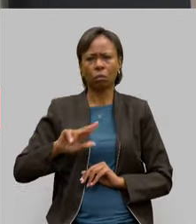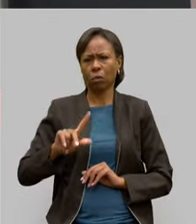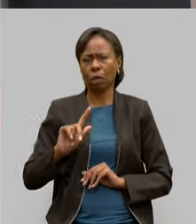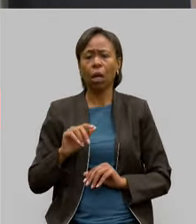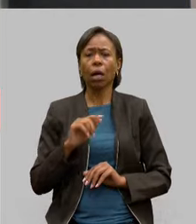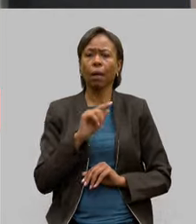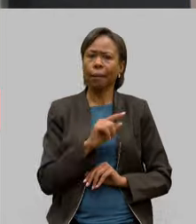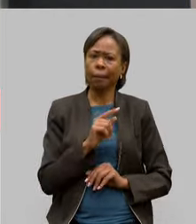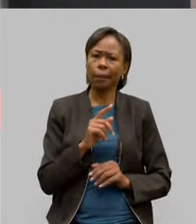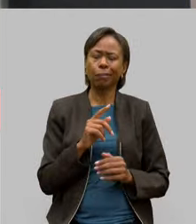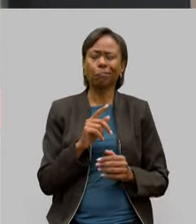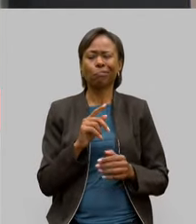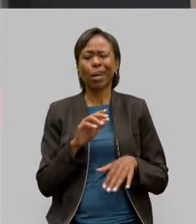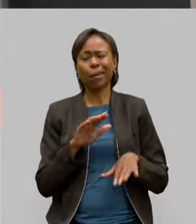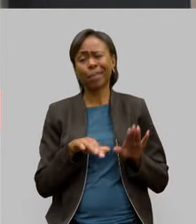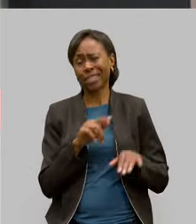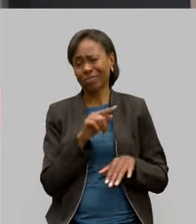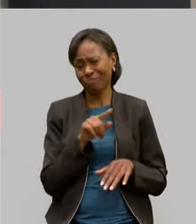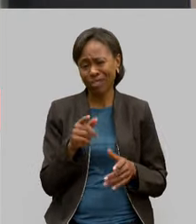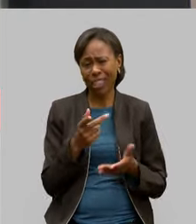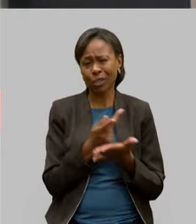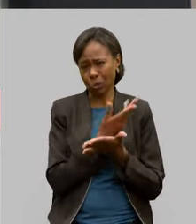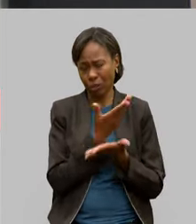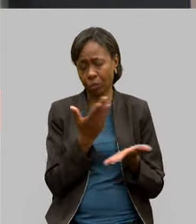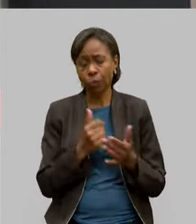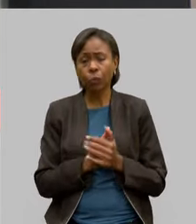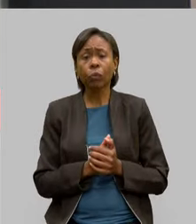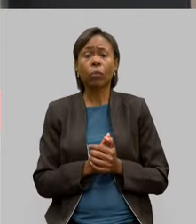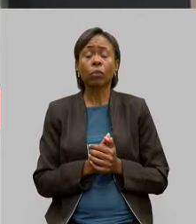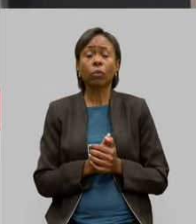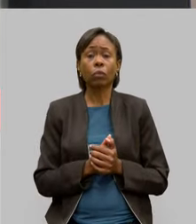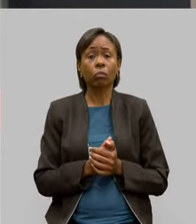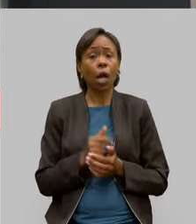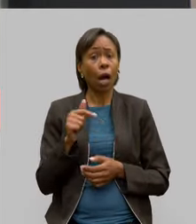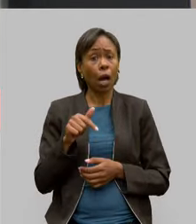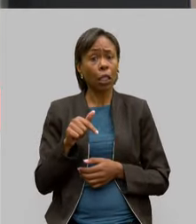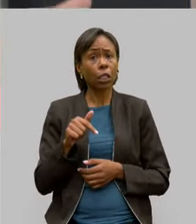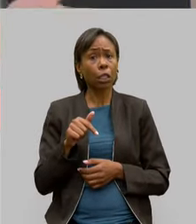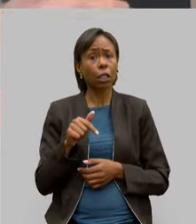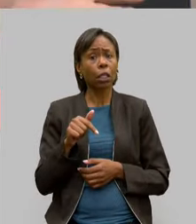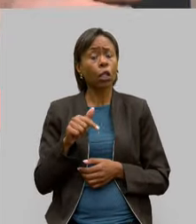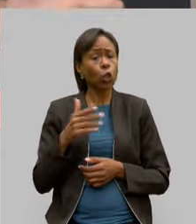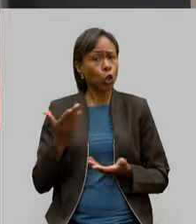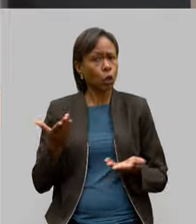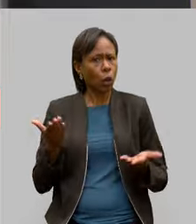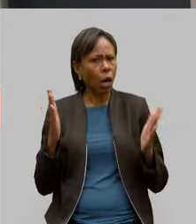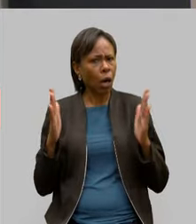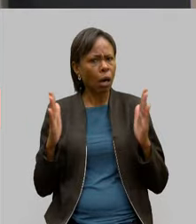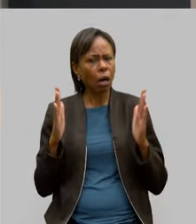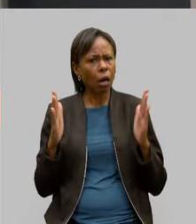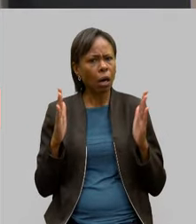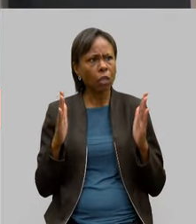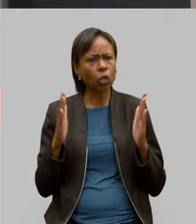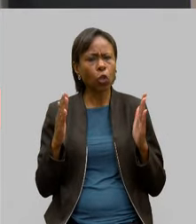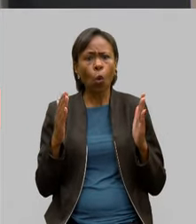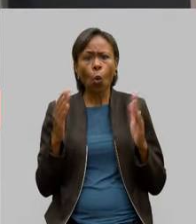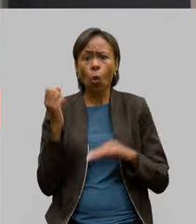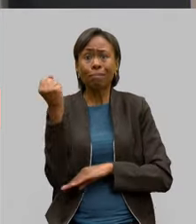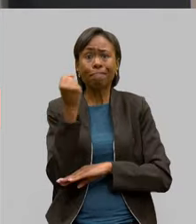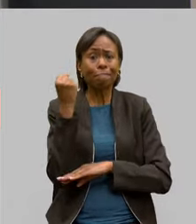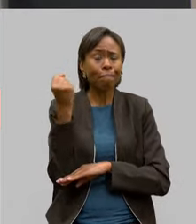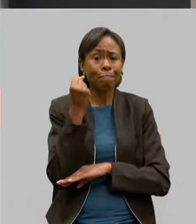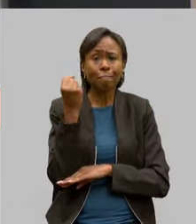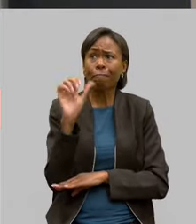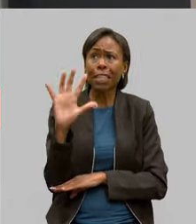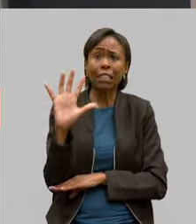Pacheco e tudo mais ô pessoal nós estamos num cenário de emergência climática e temos uma planta que pode ser a s para isso